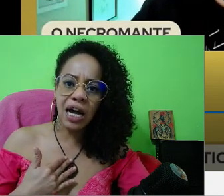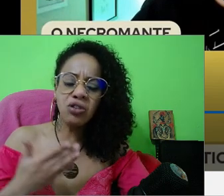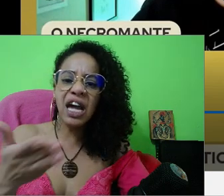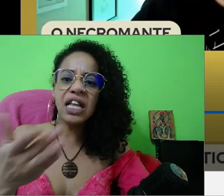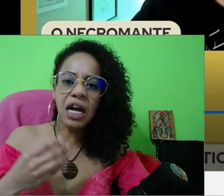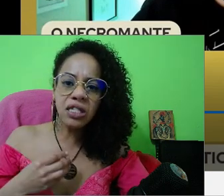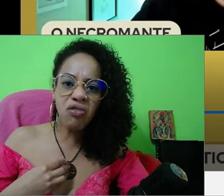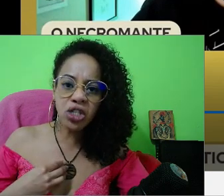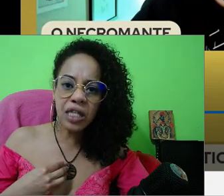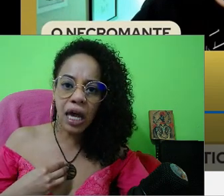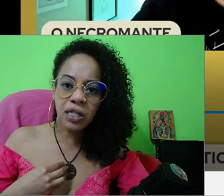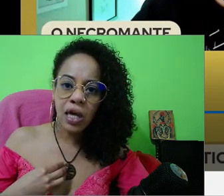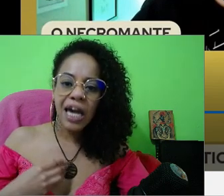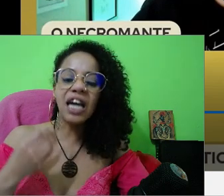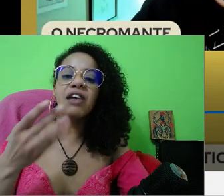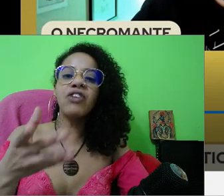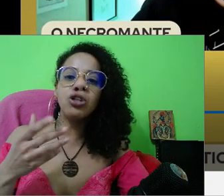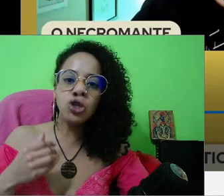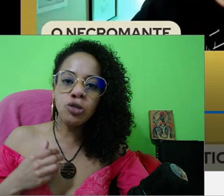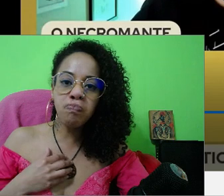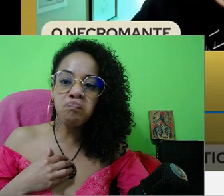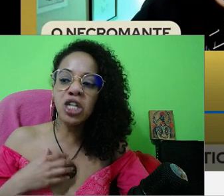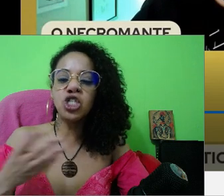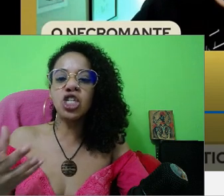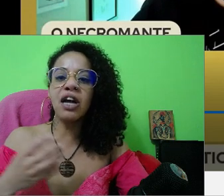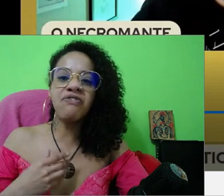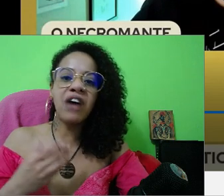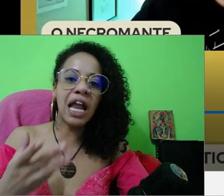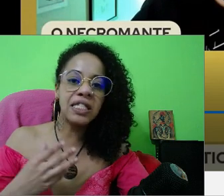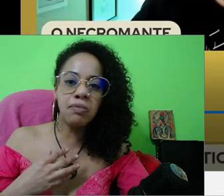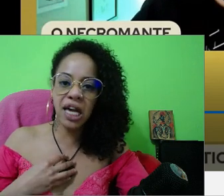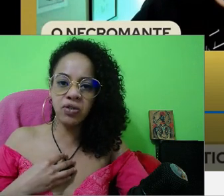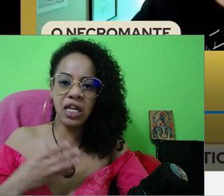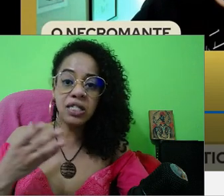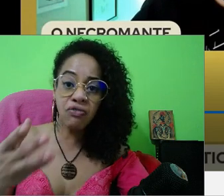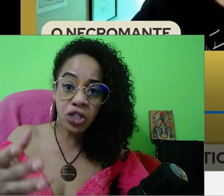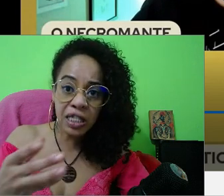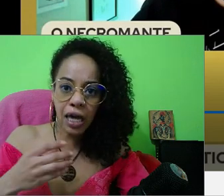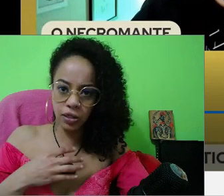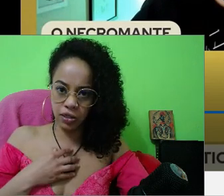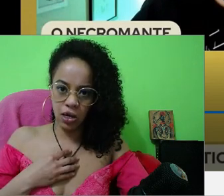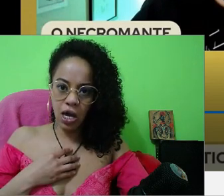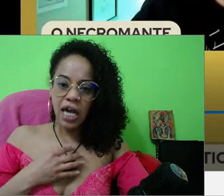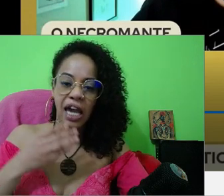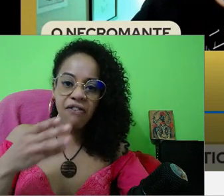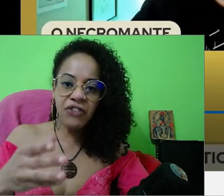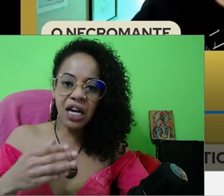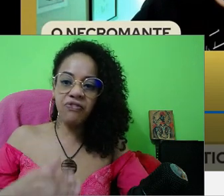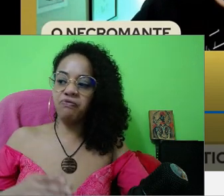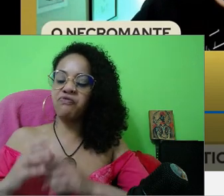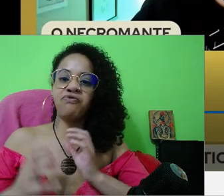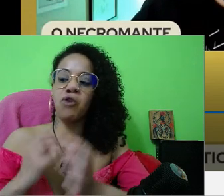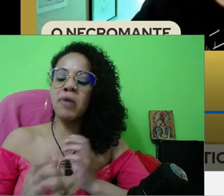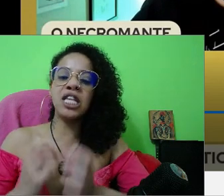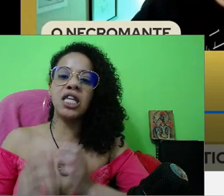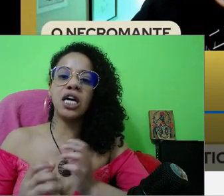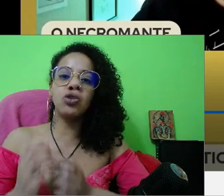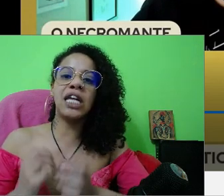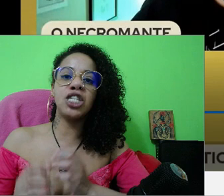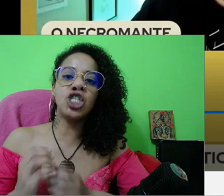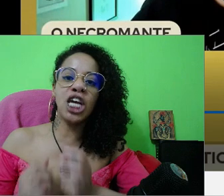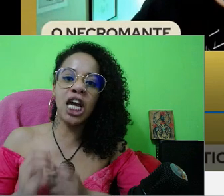pobre coitado atacado Quem ataca são vocês quem tá falando um monte de mentira falar assim mesmo é verdade são vocês quem fica